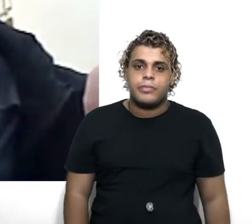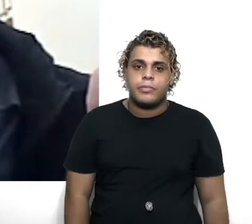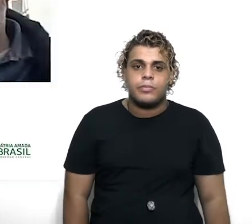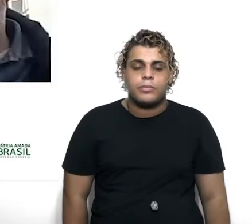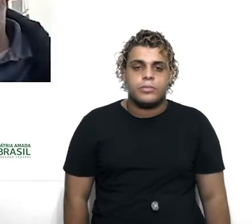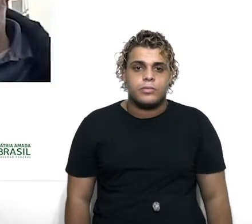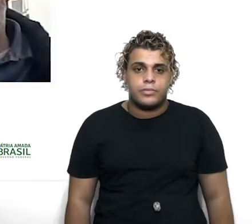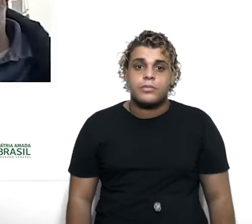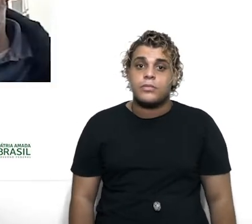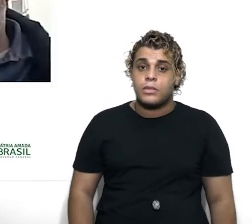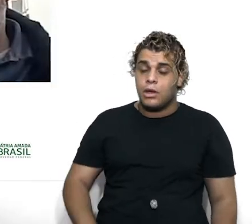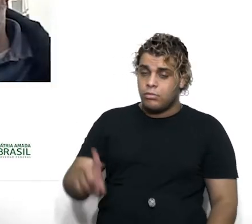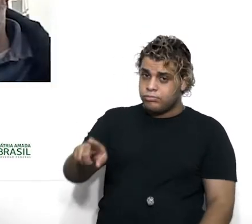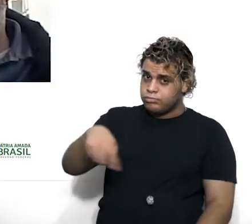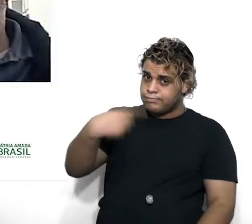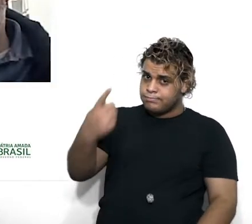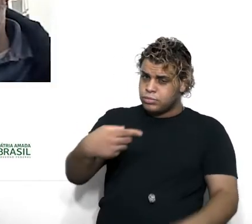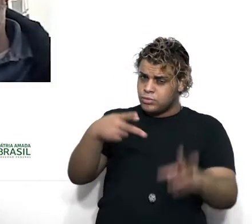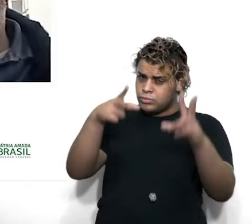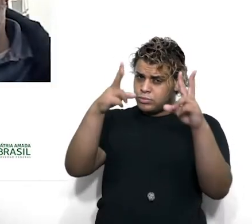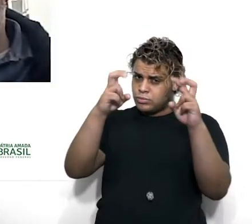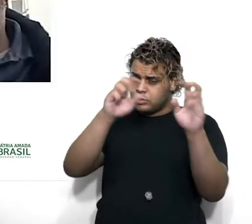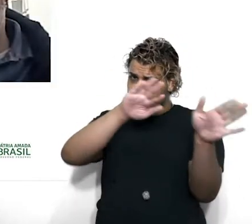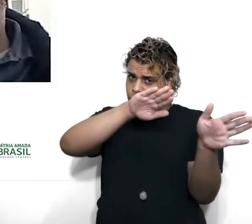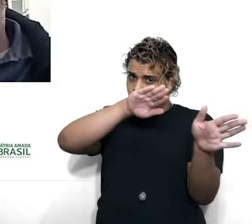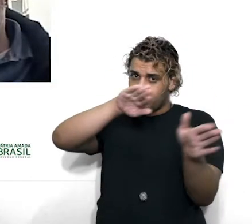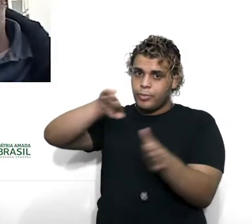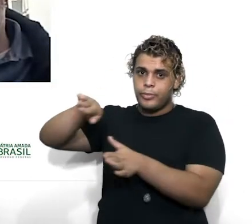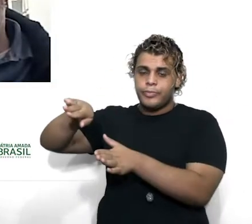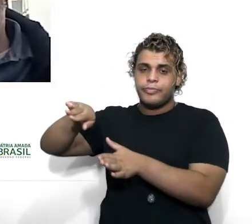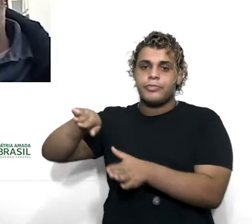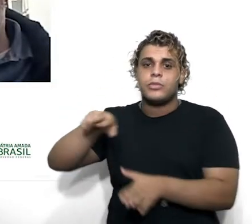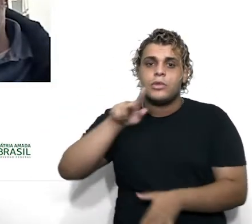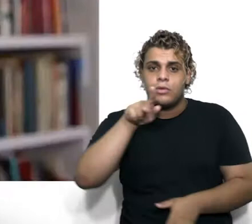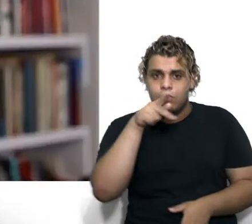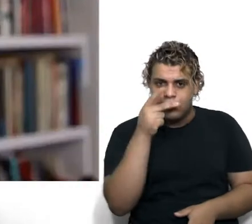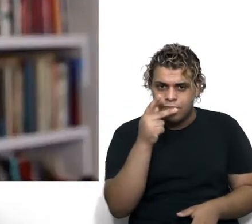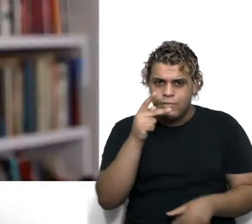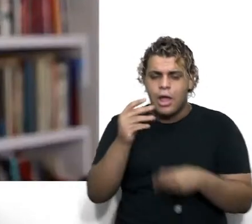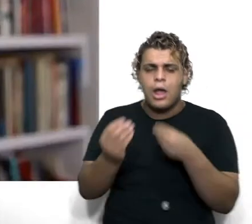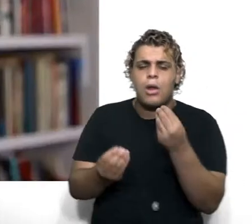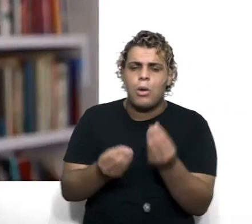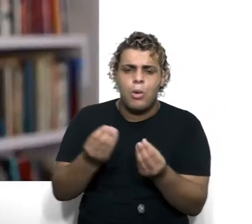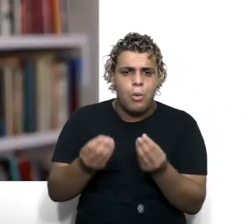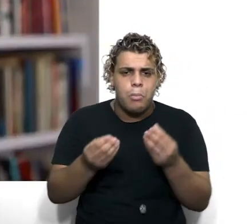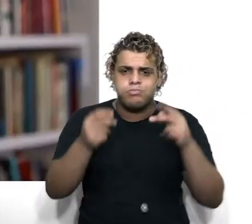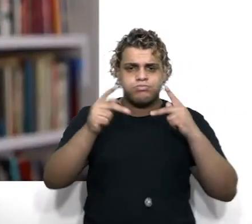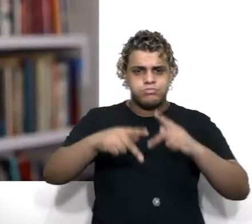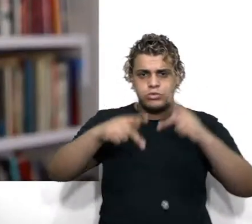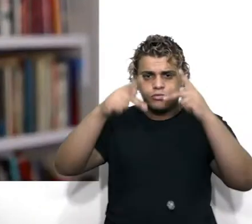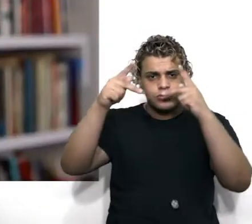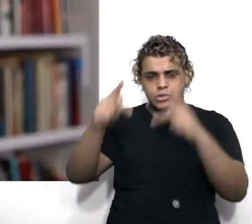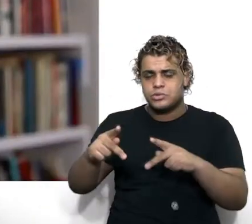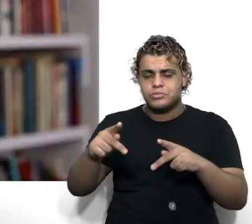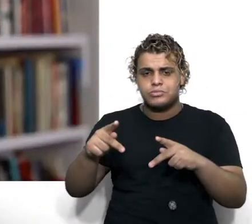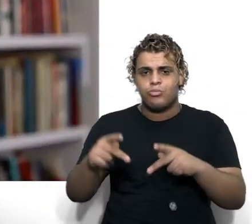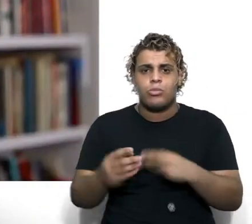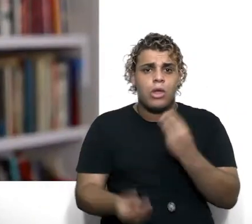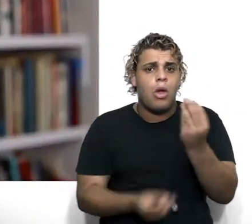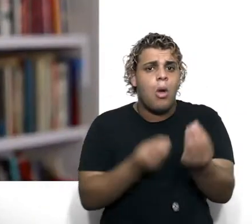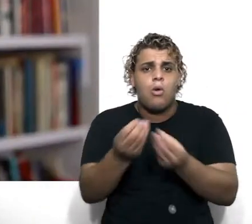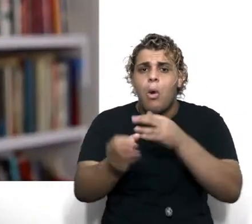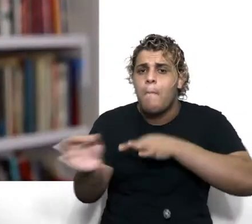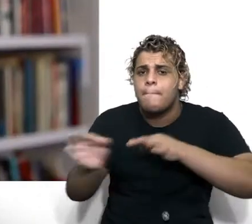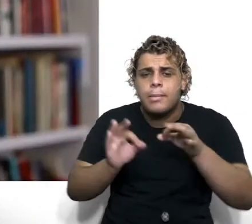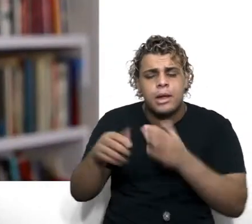síntese. Mudando de assunto, fala um pouquinho do Gonçalo professor. Como é que você prepara